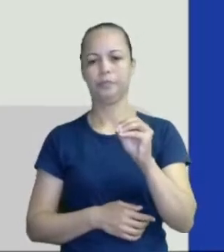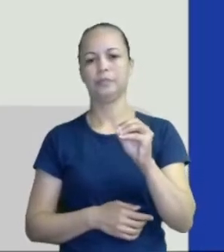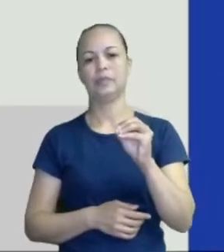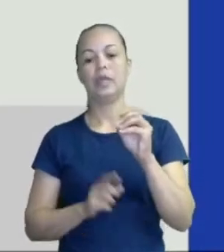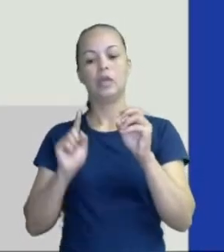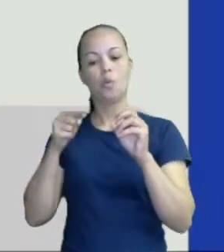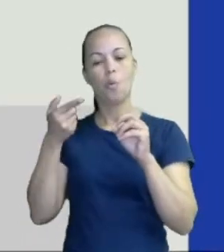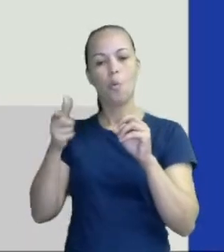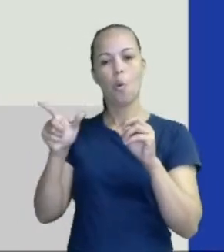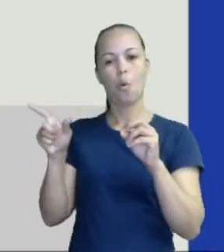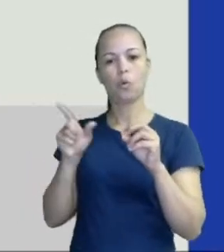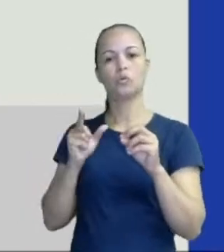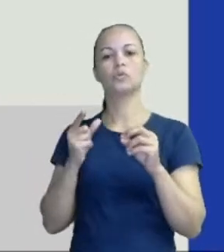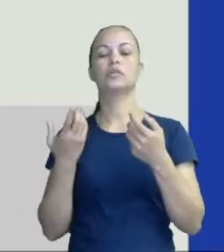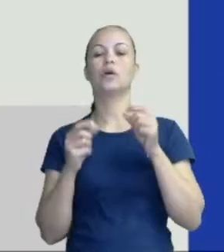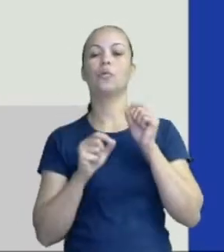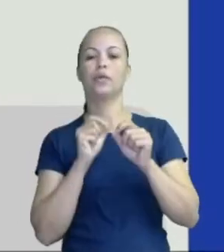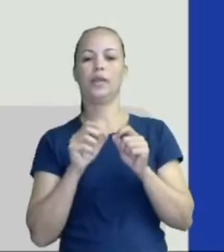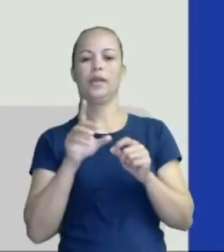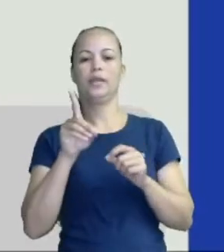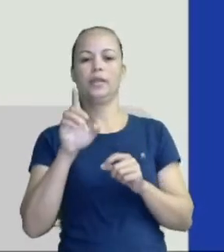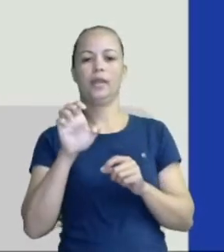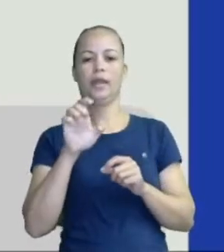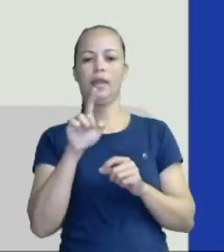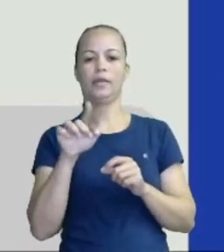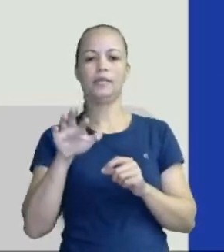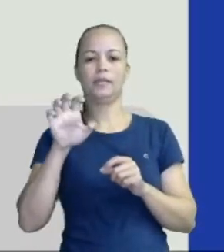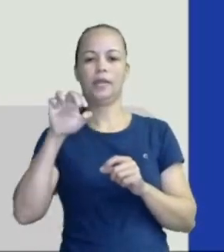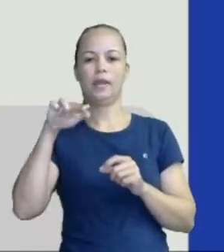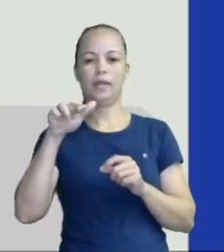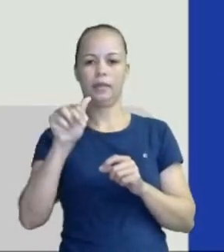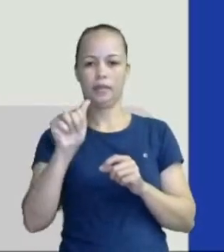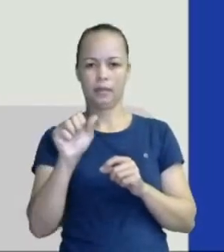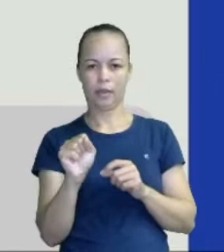são dezenas, tá certo? Então,